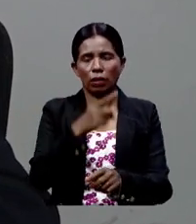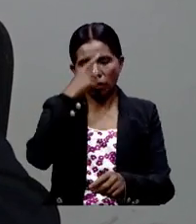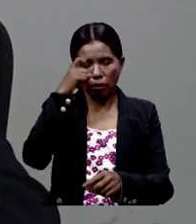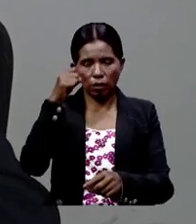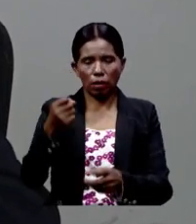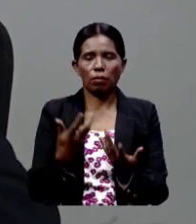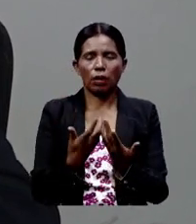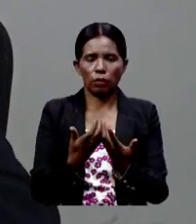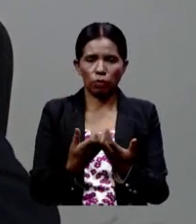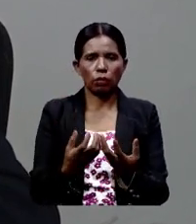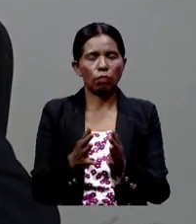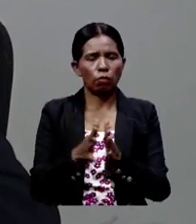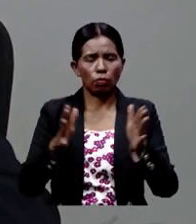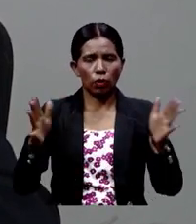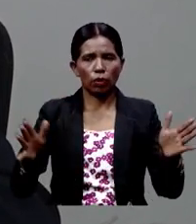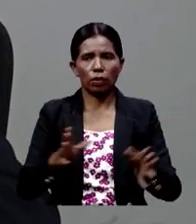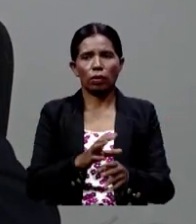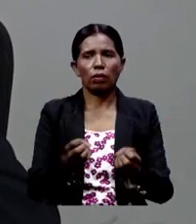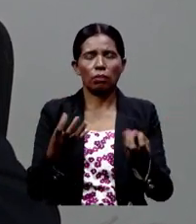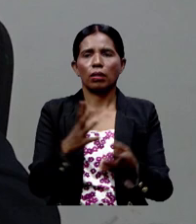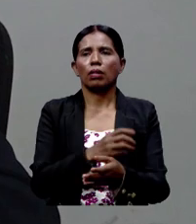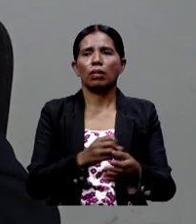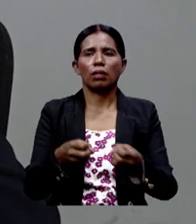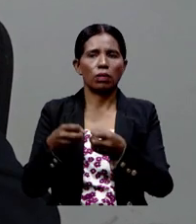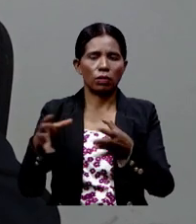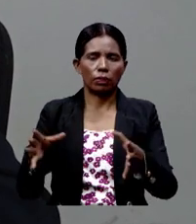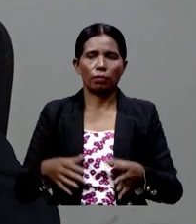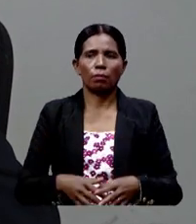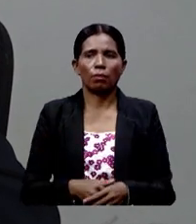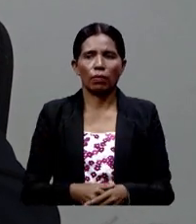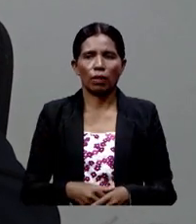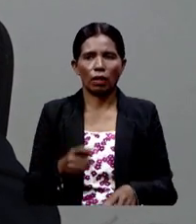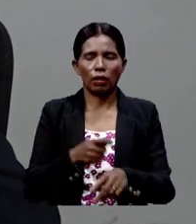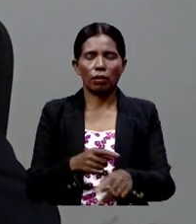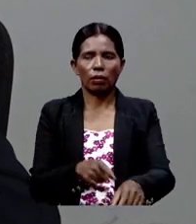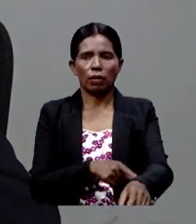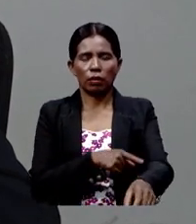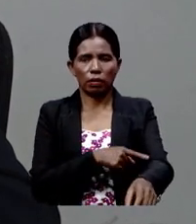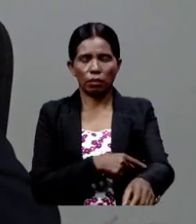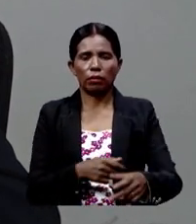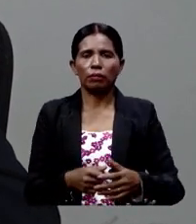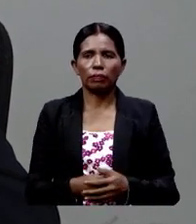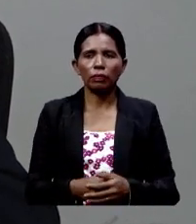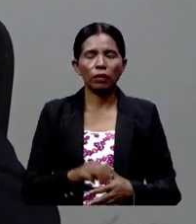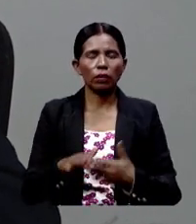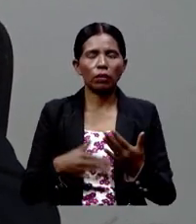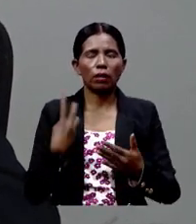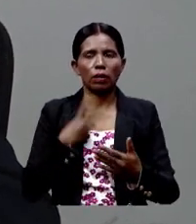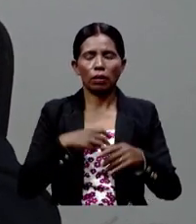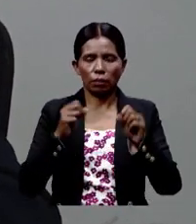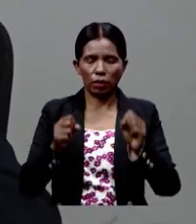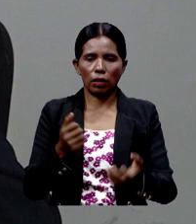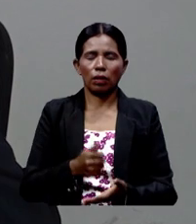choco rai toma como za rai ban abbandonato il tempo naro e naro evite precisar de